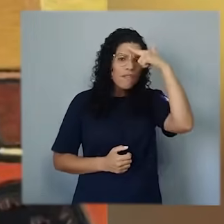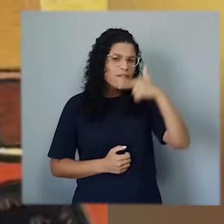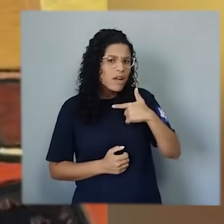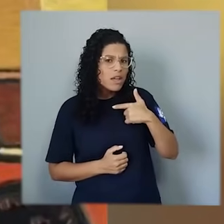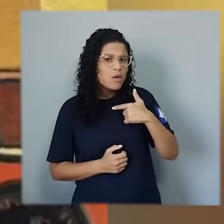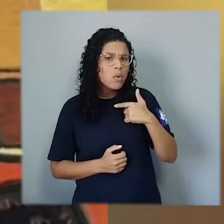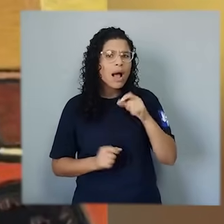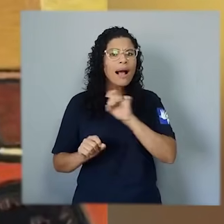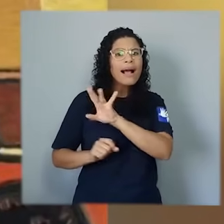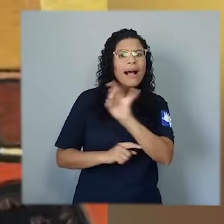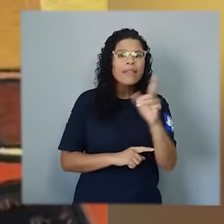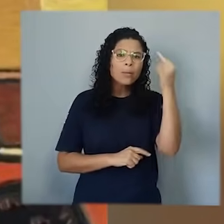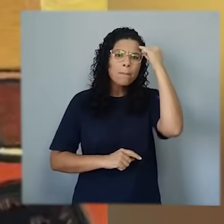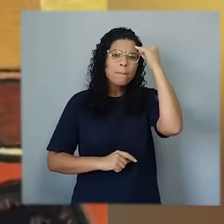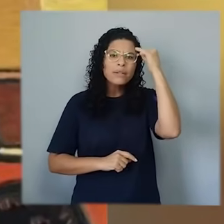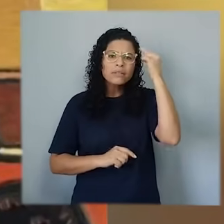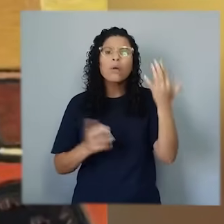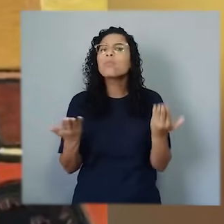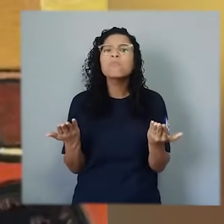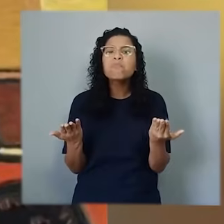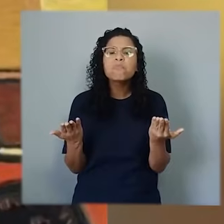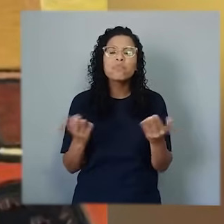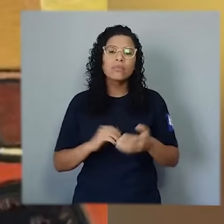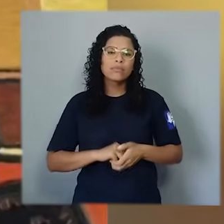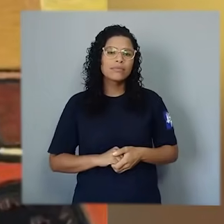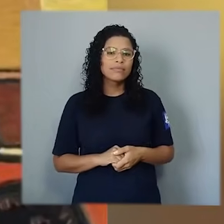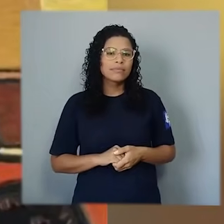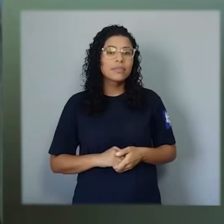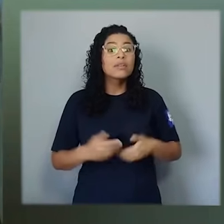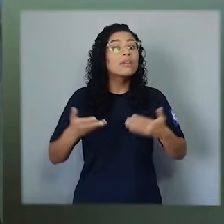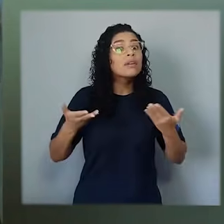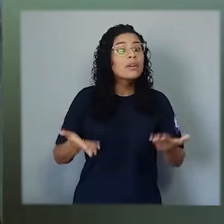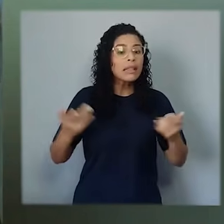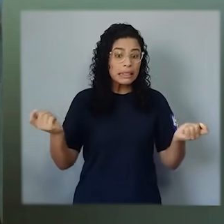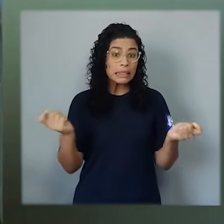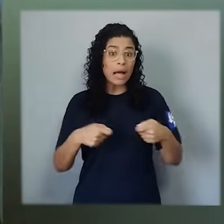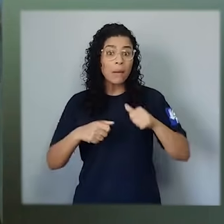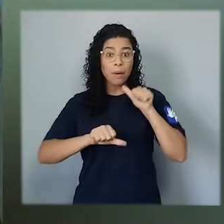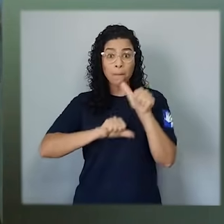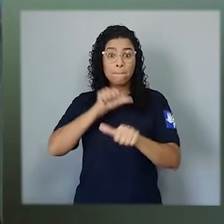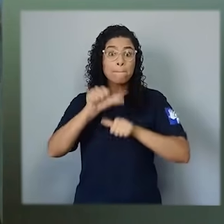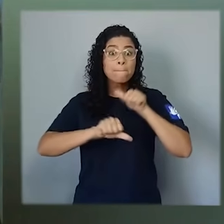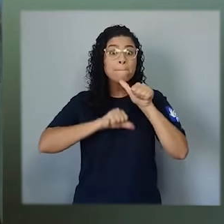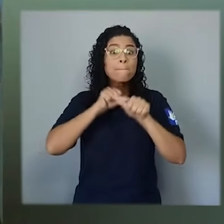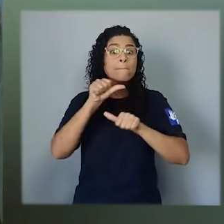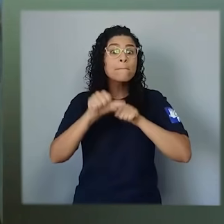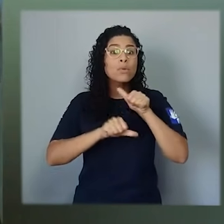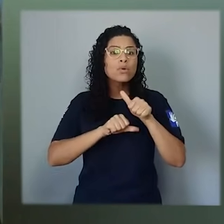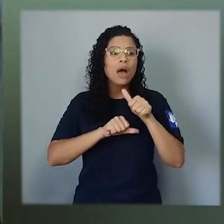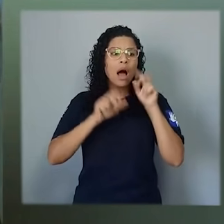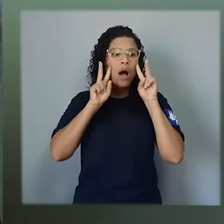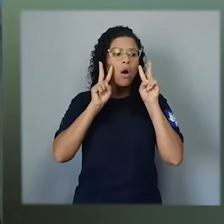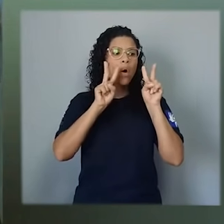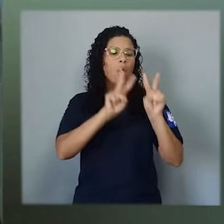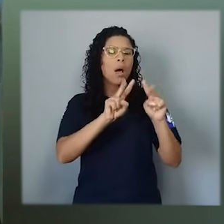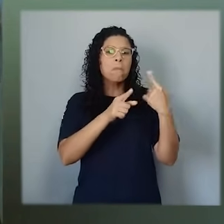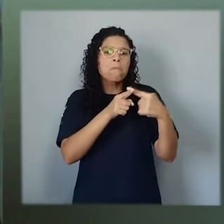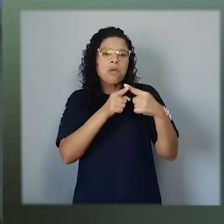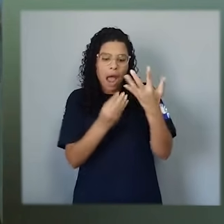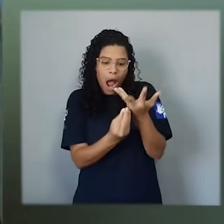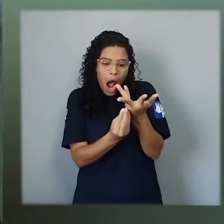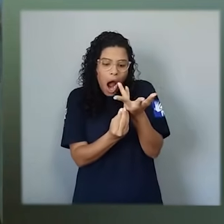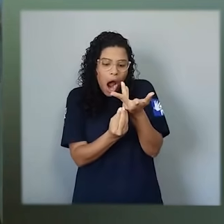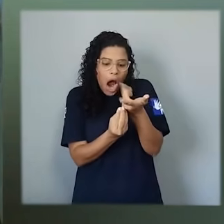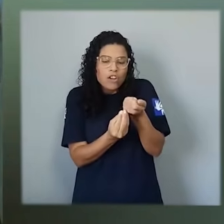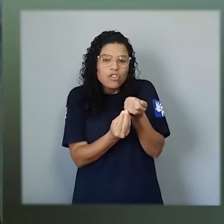feio? E aí? Será que dá para transformar o olhar pensando que a arte é um lugar em que a